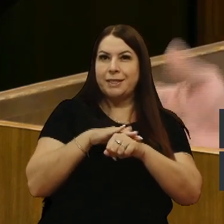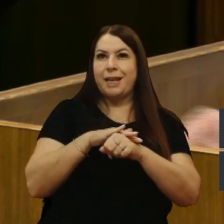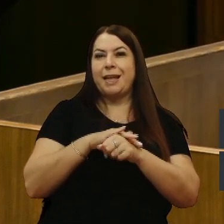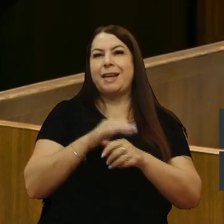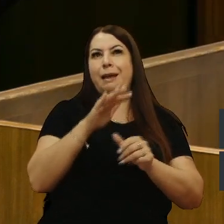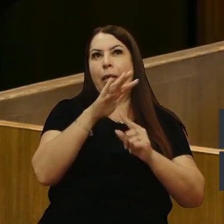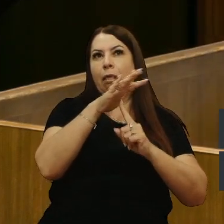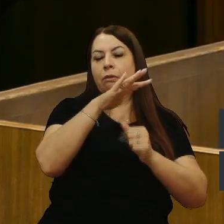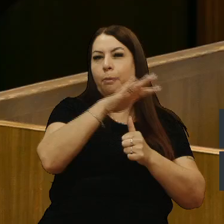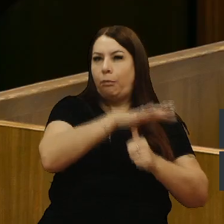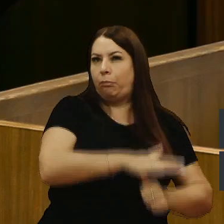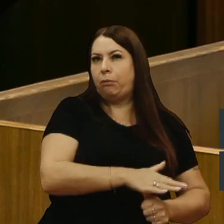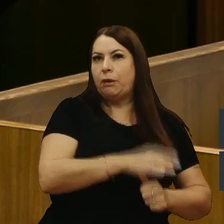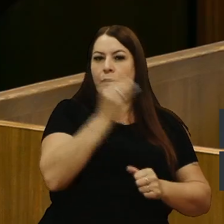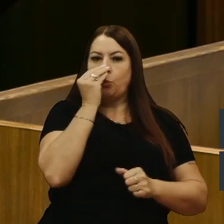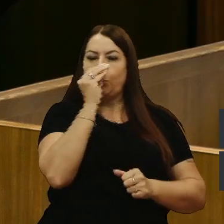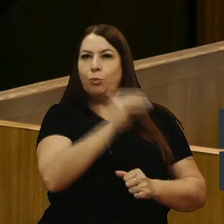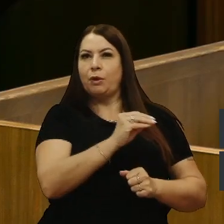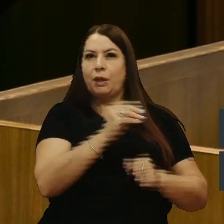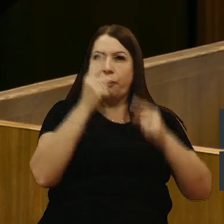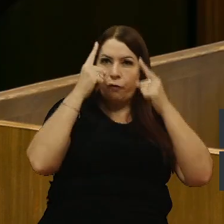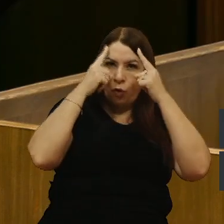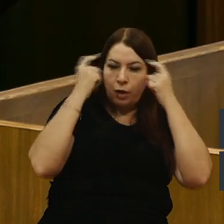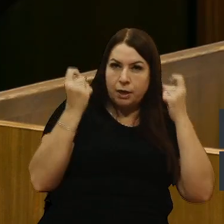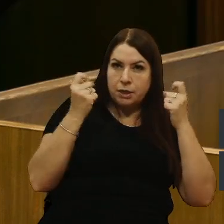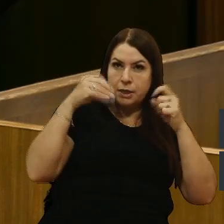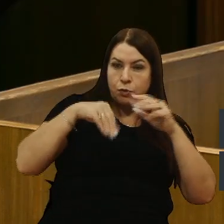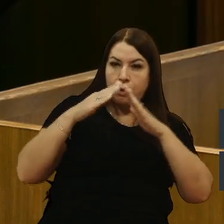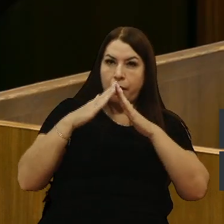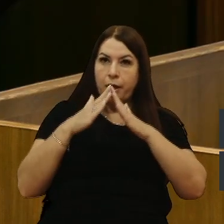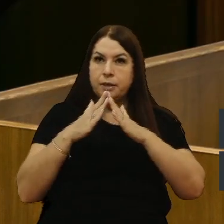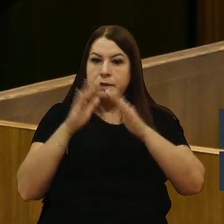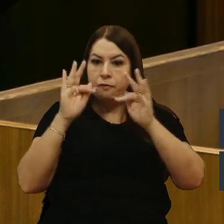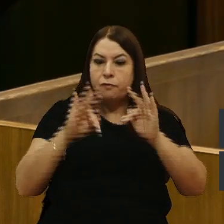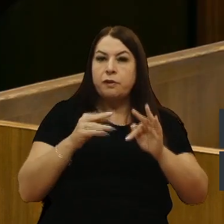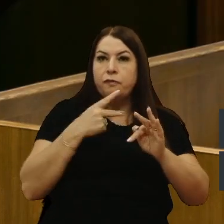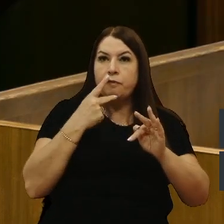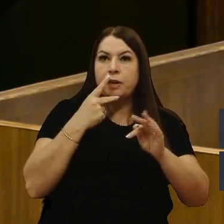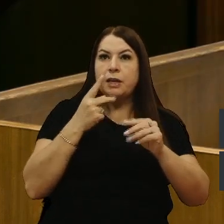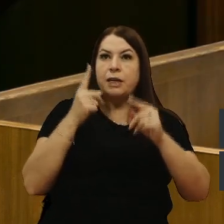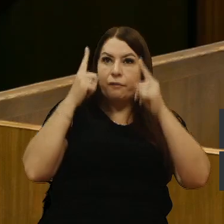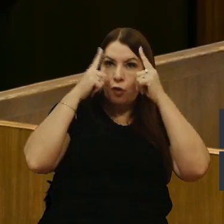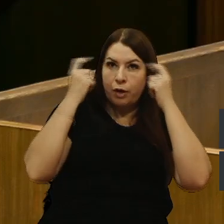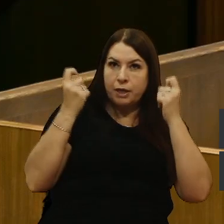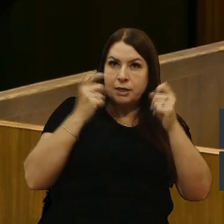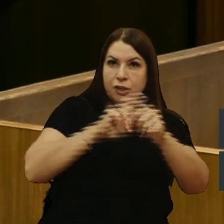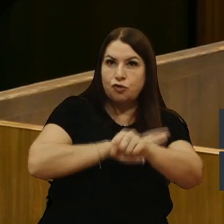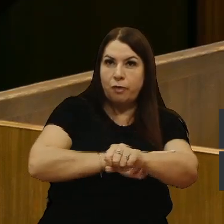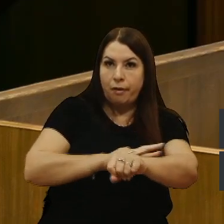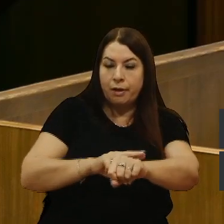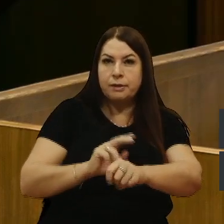se ignorar é violência doméstica, se interromper a fala é violência racista.